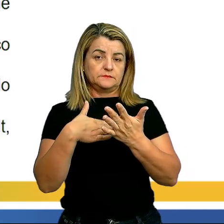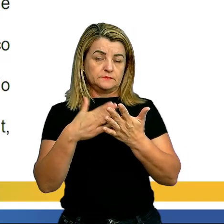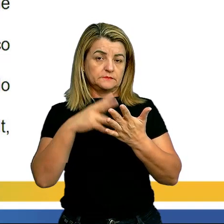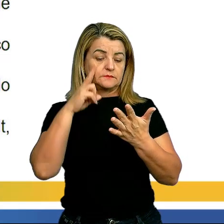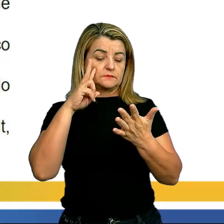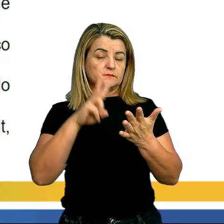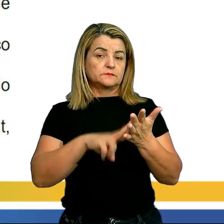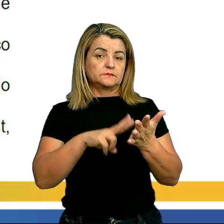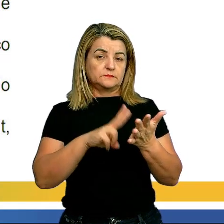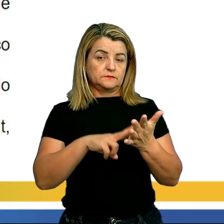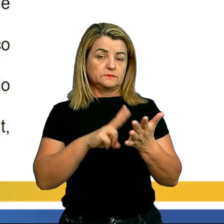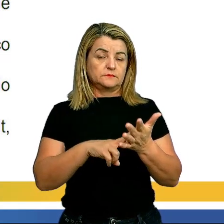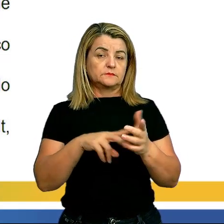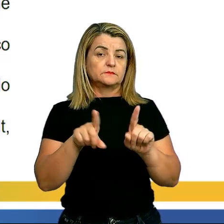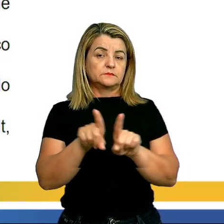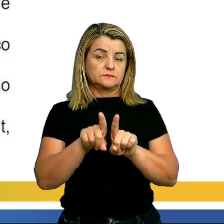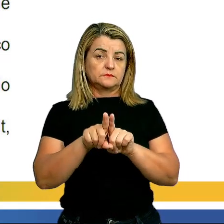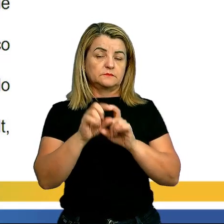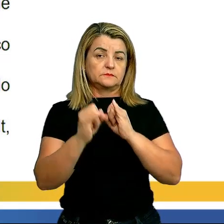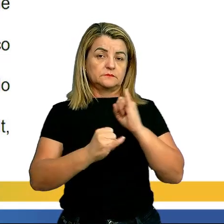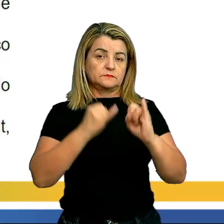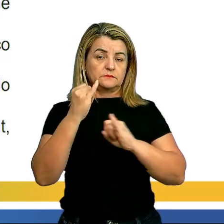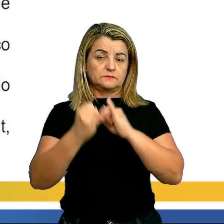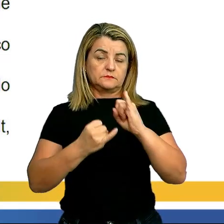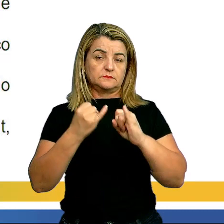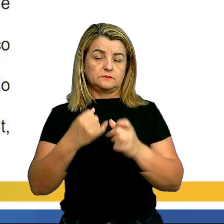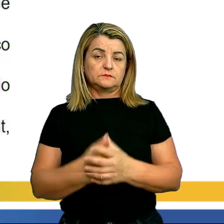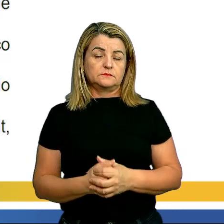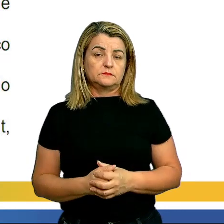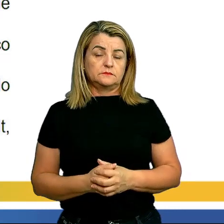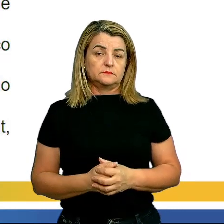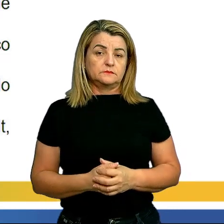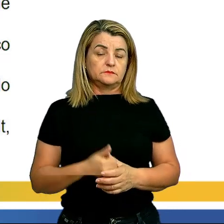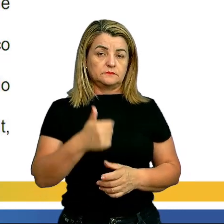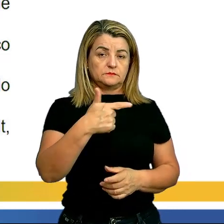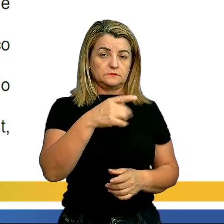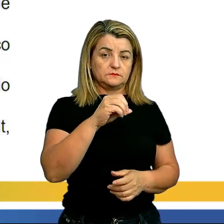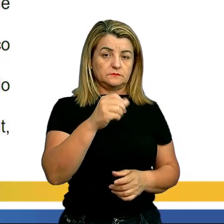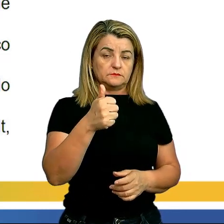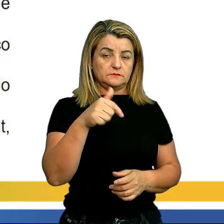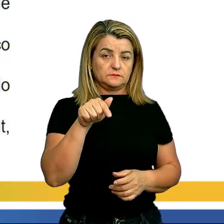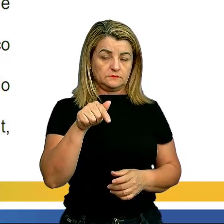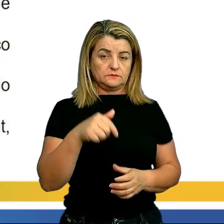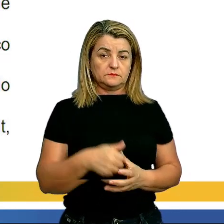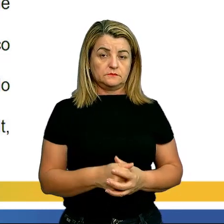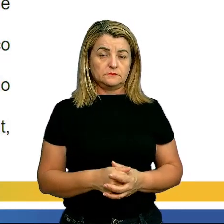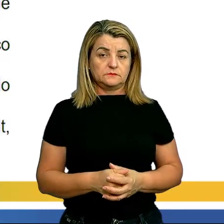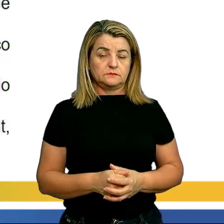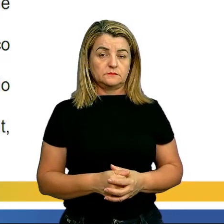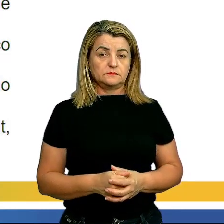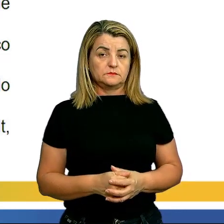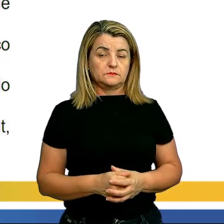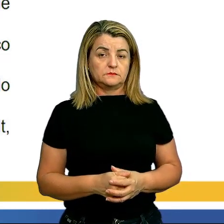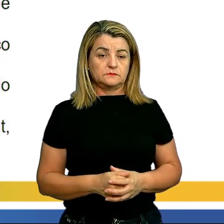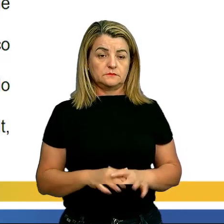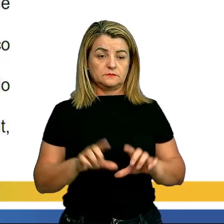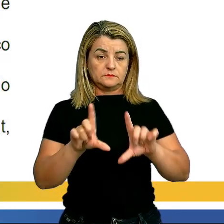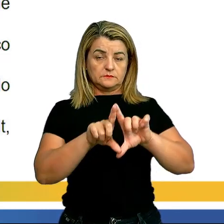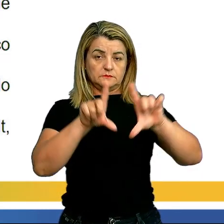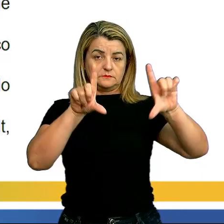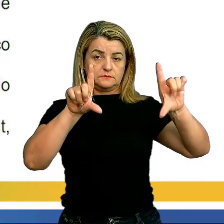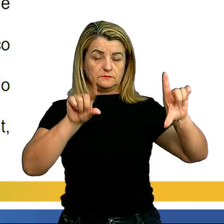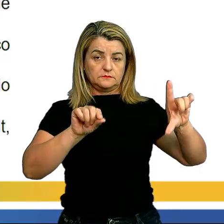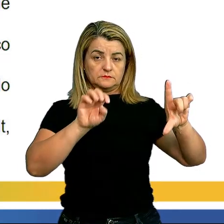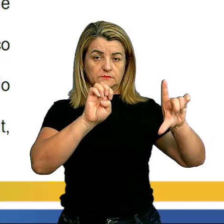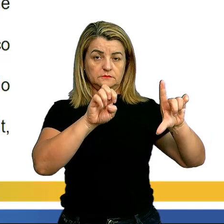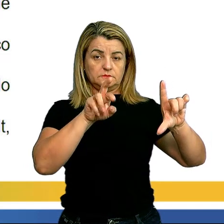aí, né, da internet também. Uma questão de 2017, um pouquinho atual, e ela vai dizer assim, esse é um texto do